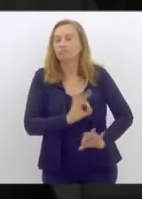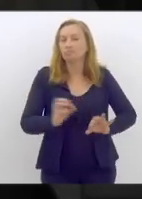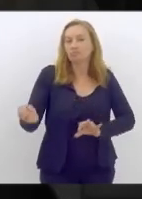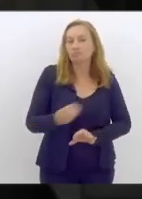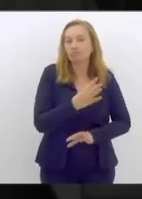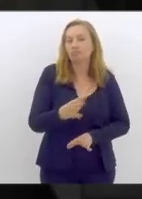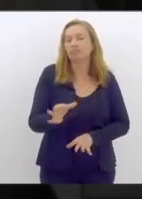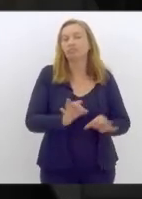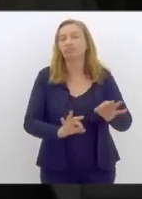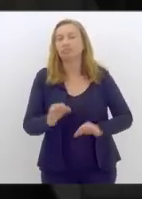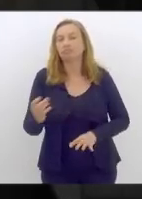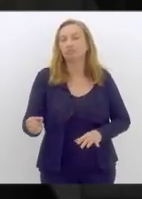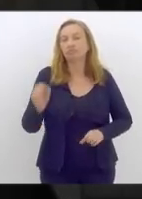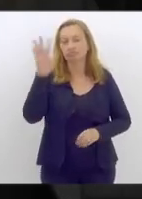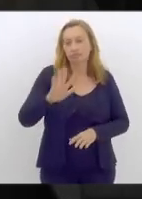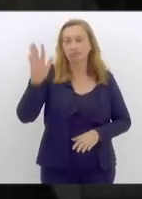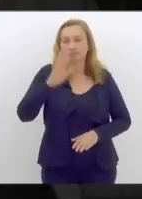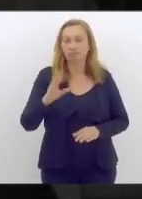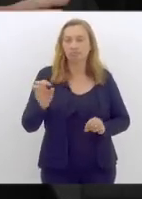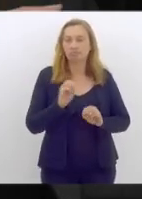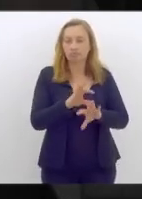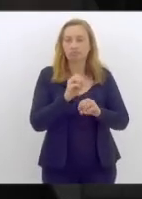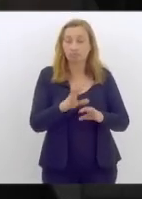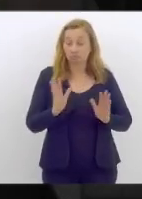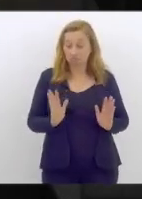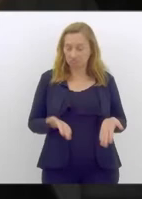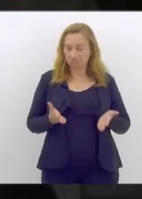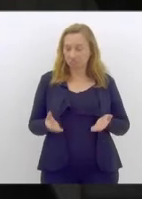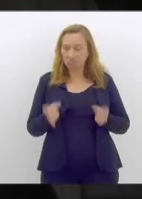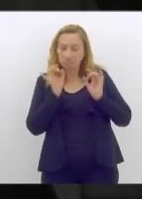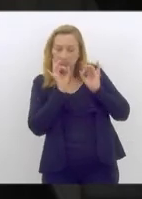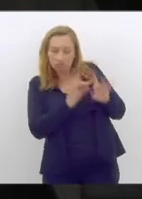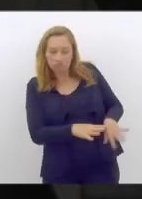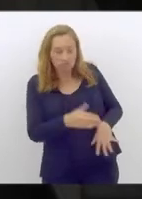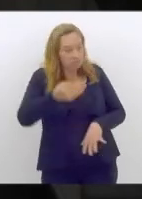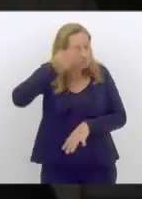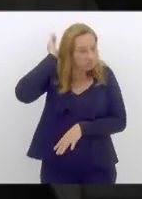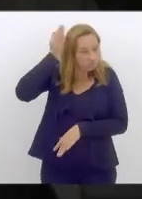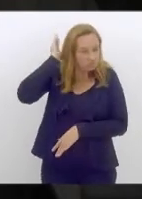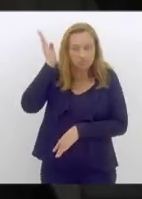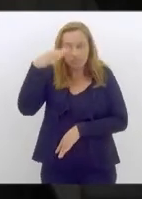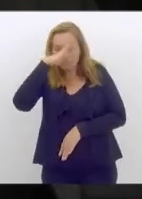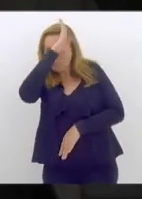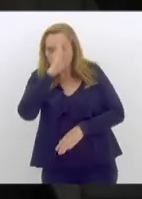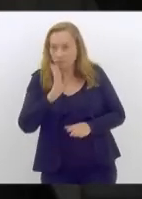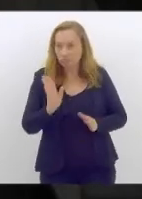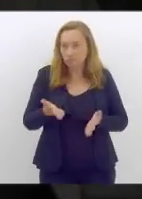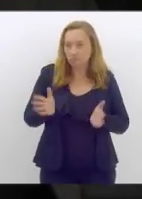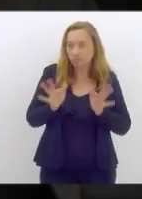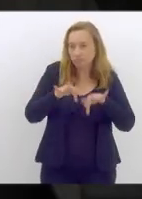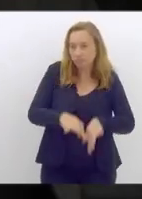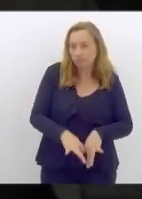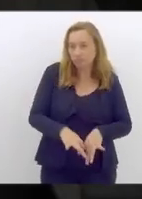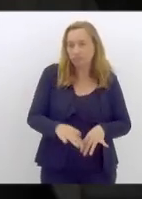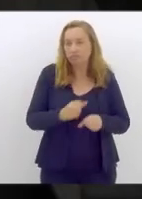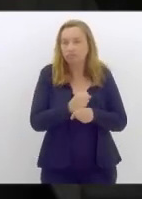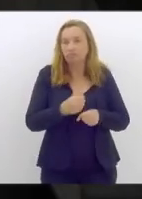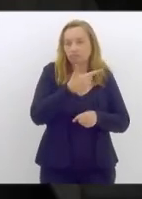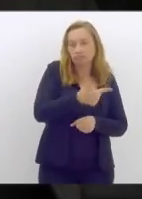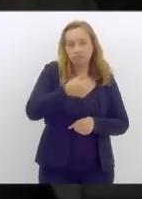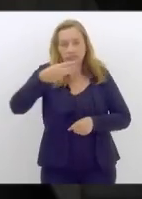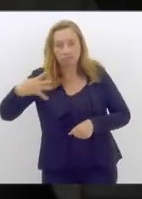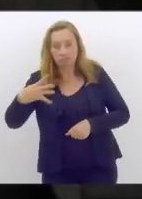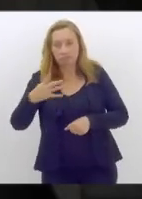plano nacional de educação que é o atual foi abandonado tanto por temer contra o bolsonaro e já vai inspirar sua validade em meados de 2024